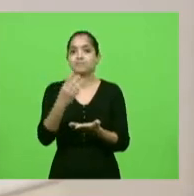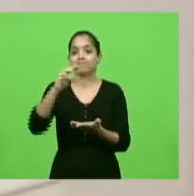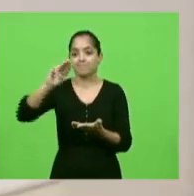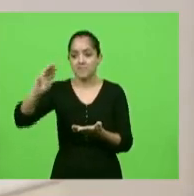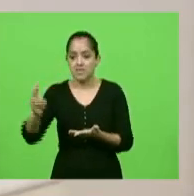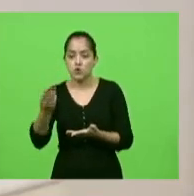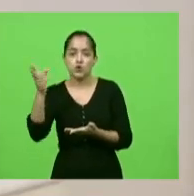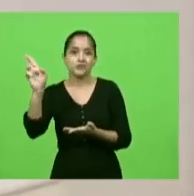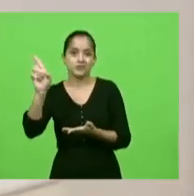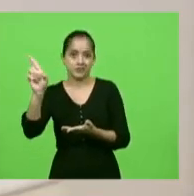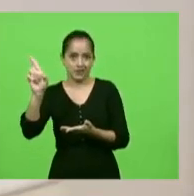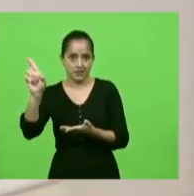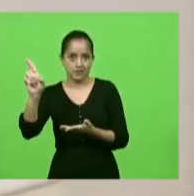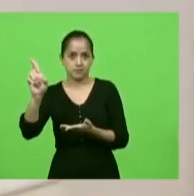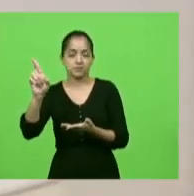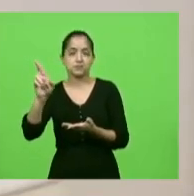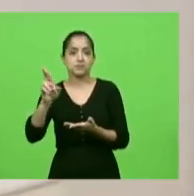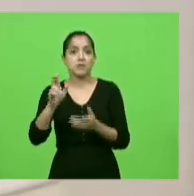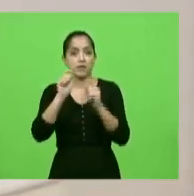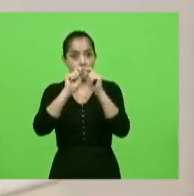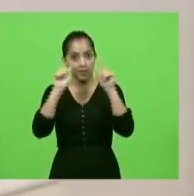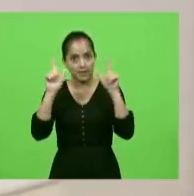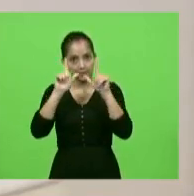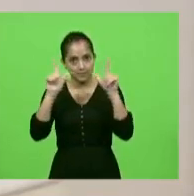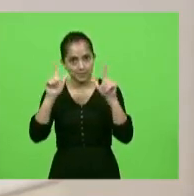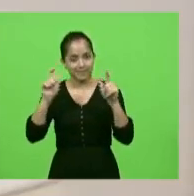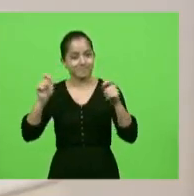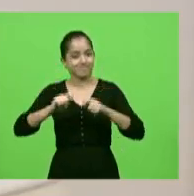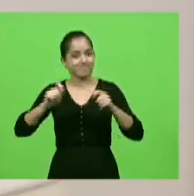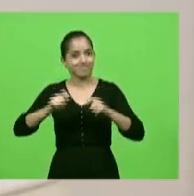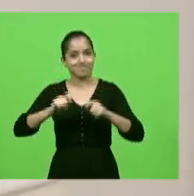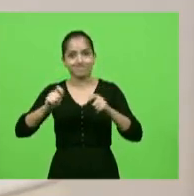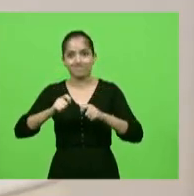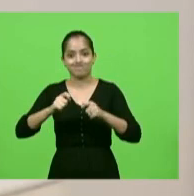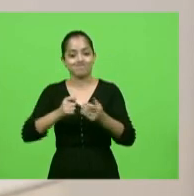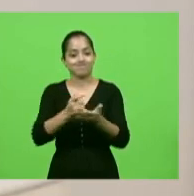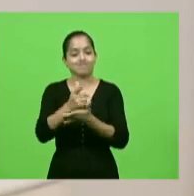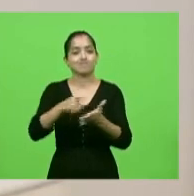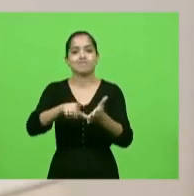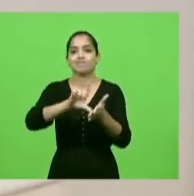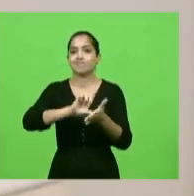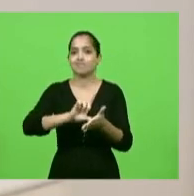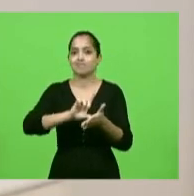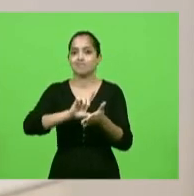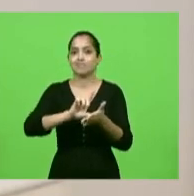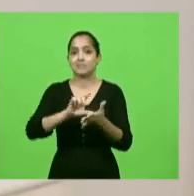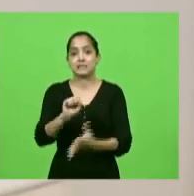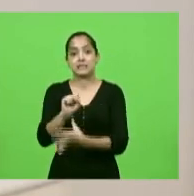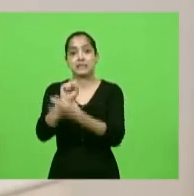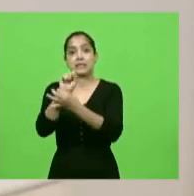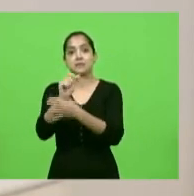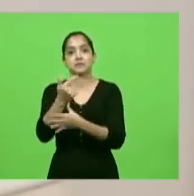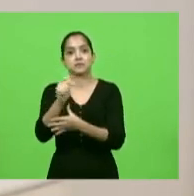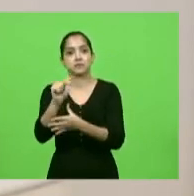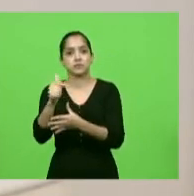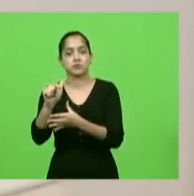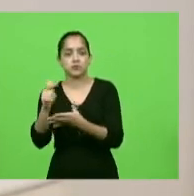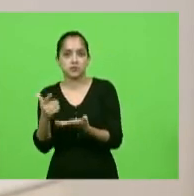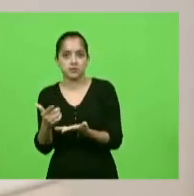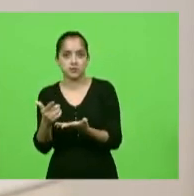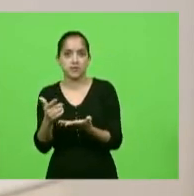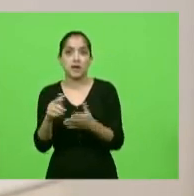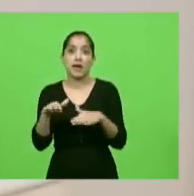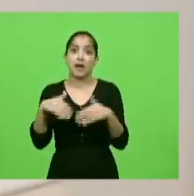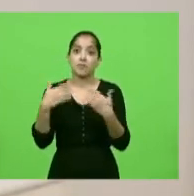o governador foi alertado sobre a impossibilidade de pagamento antecipado sem a prestação de garantias. Além de que, apesar